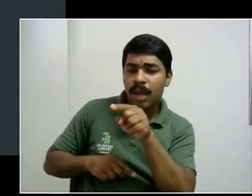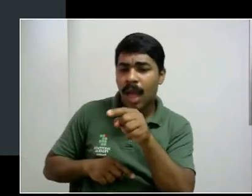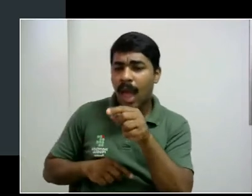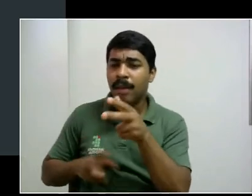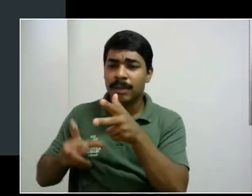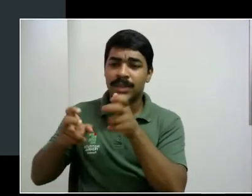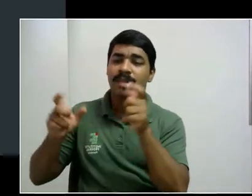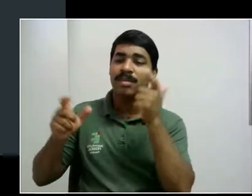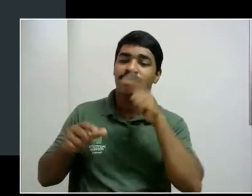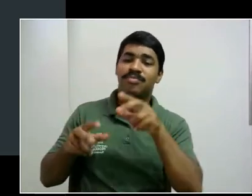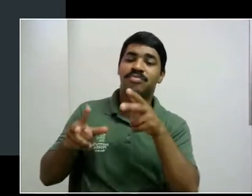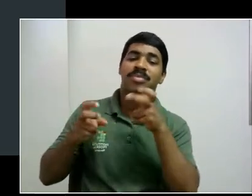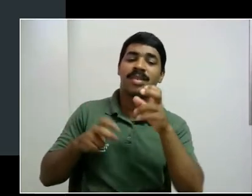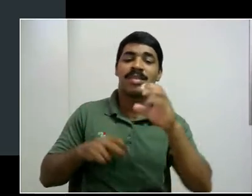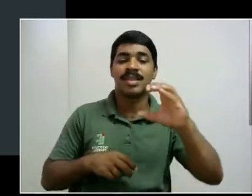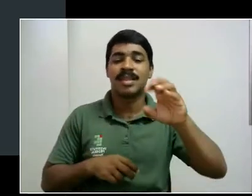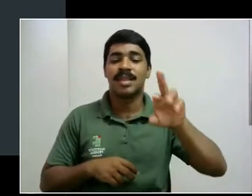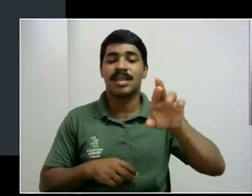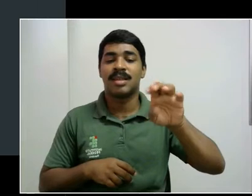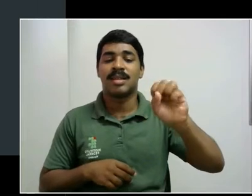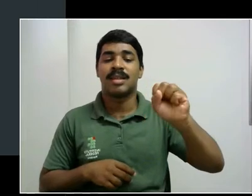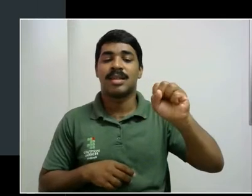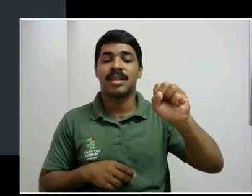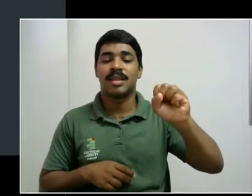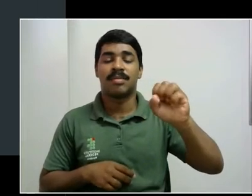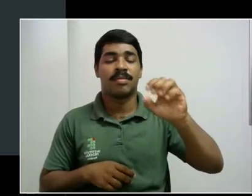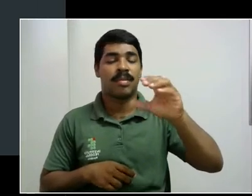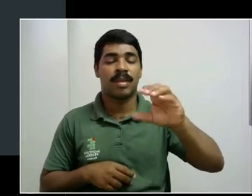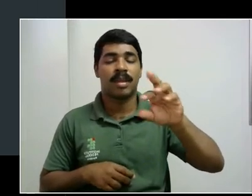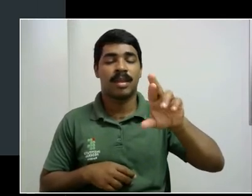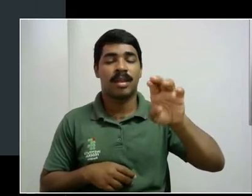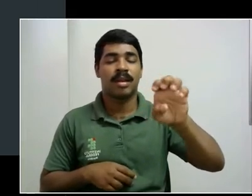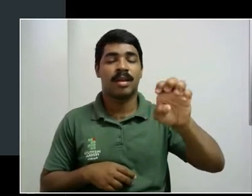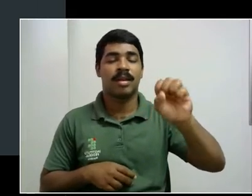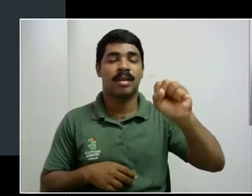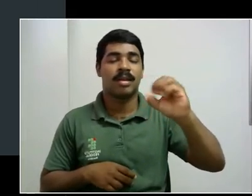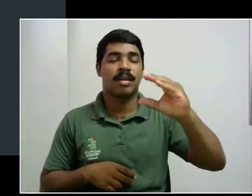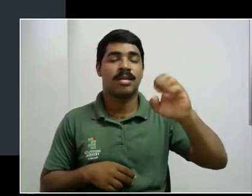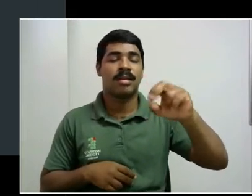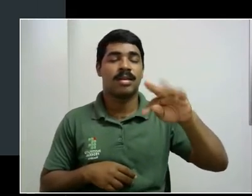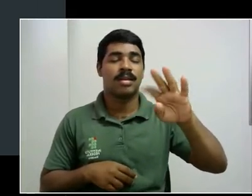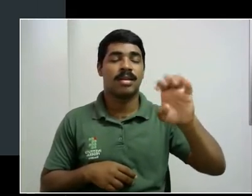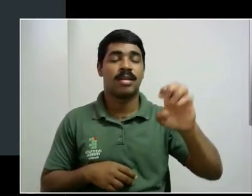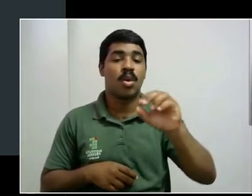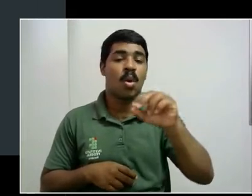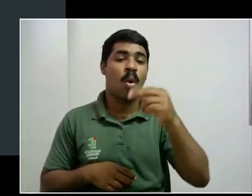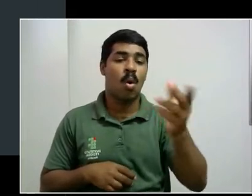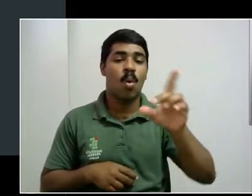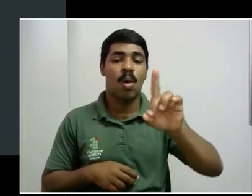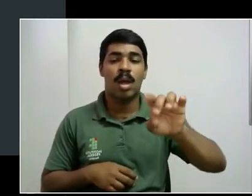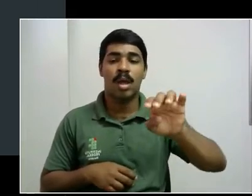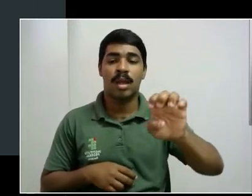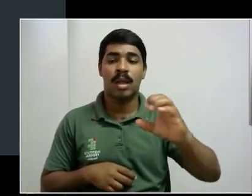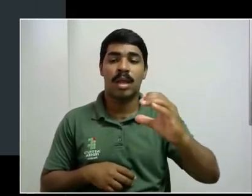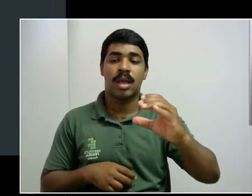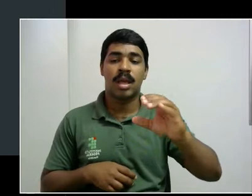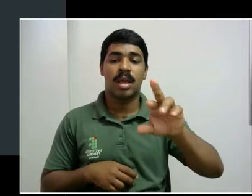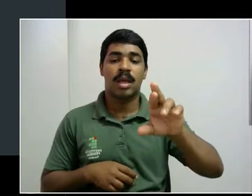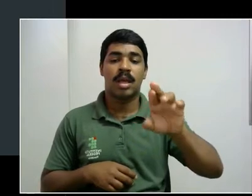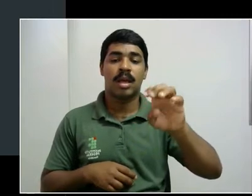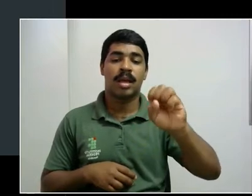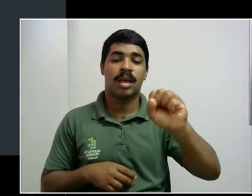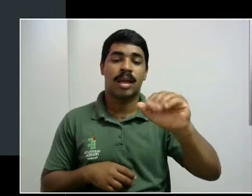coisa ou outra. Né? Basta ter em mente que ela vai ser crescente quando o valor do coeficiente angular for positivo, ou maior que zero. Ela vai ser decrescente